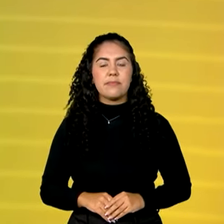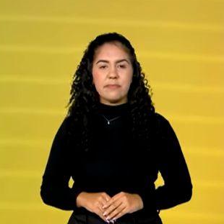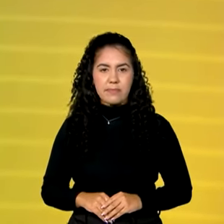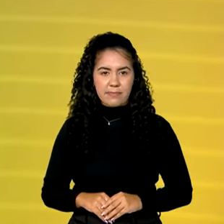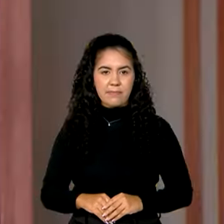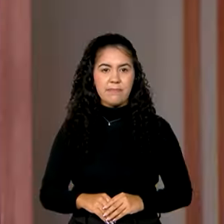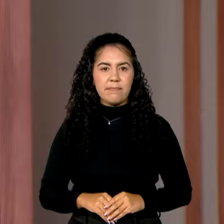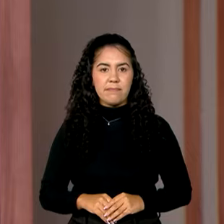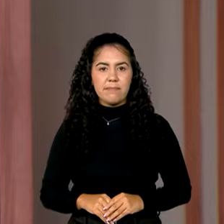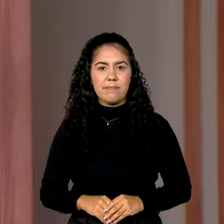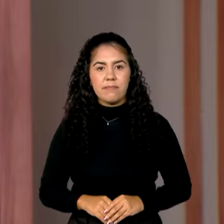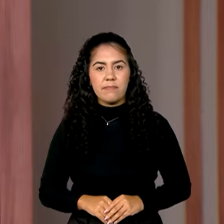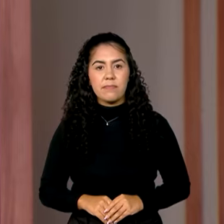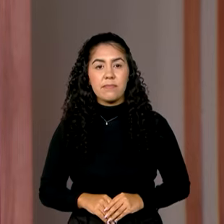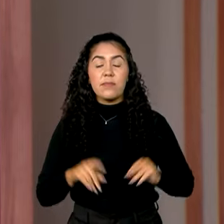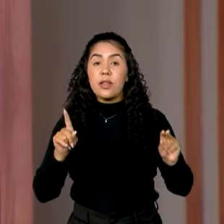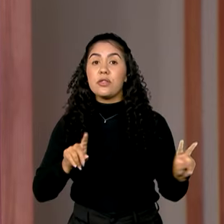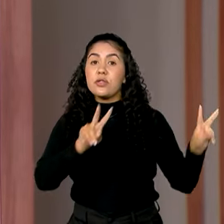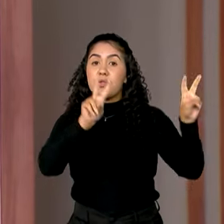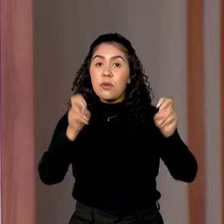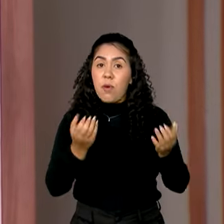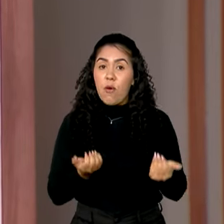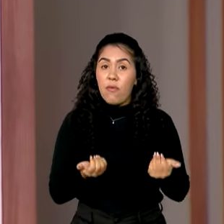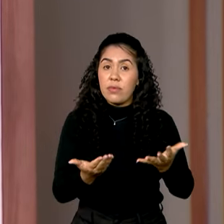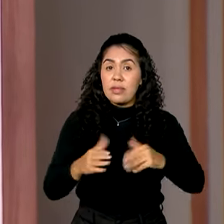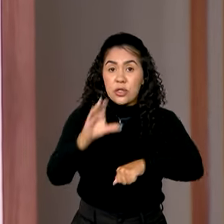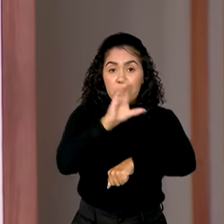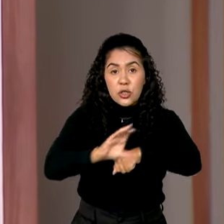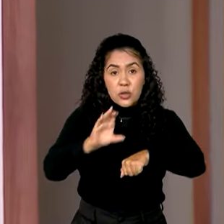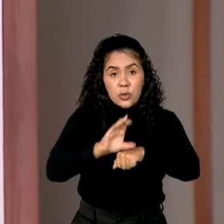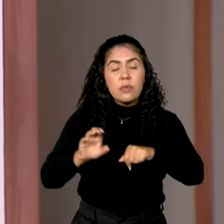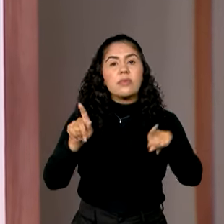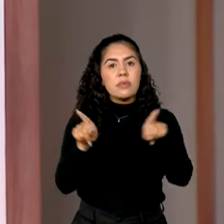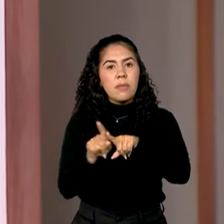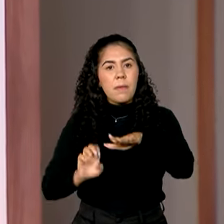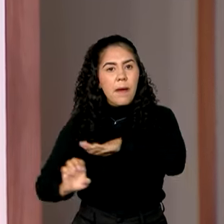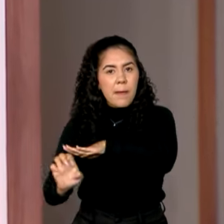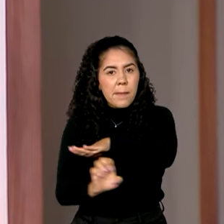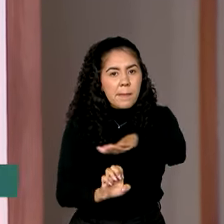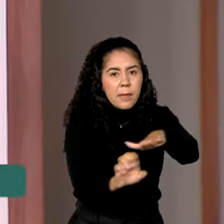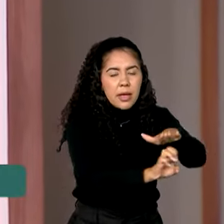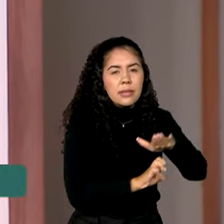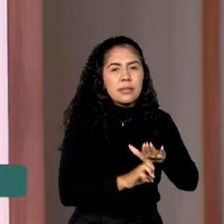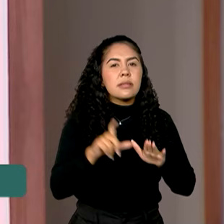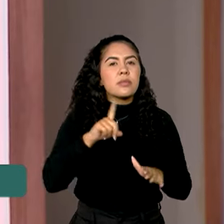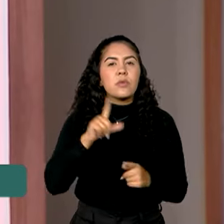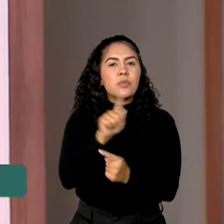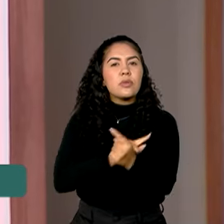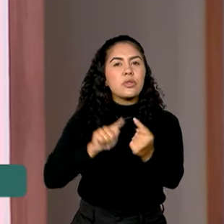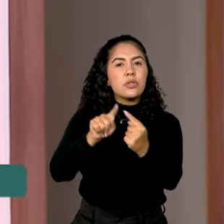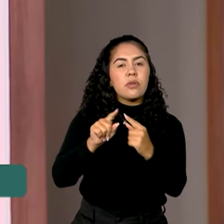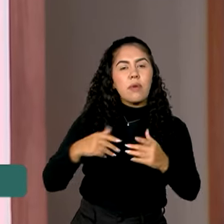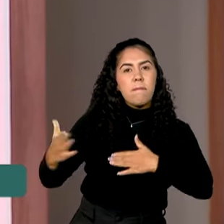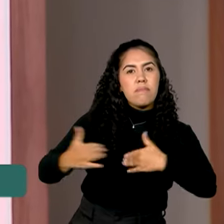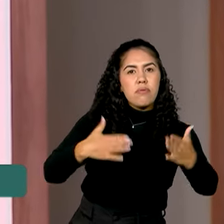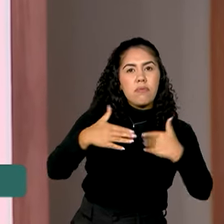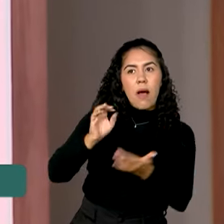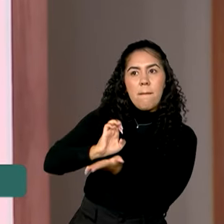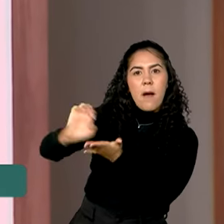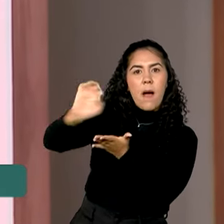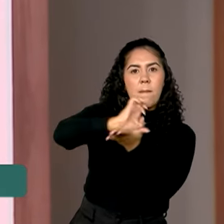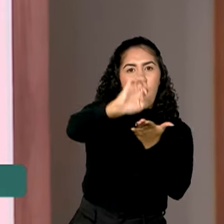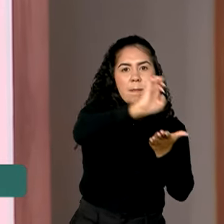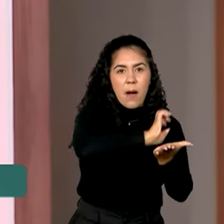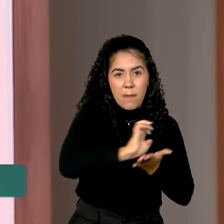valoresareceber.bcb.gov.br. Capacitar empresas de olho no mercado externo. Essa é a meta do Programa de Qualificação para